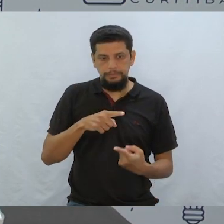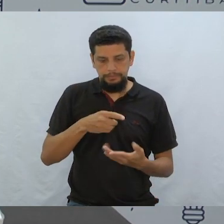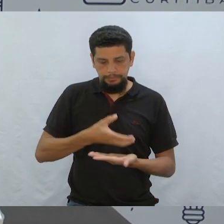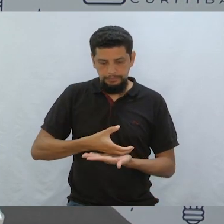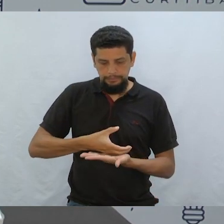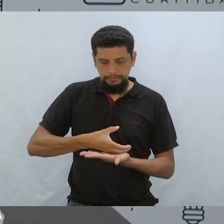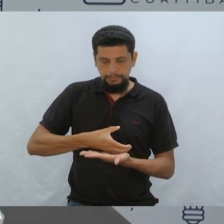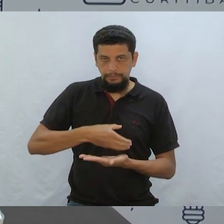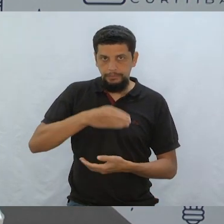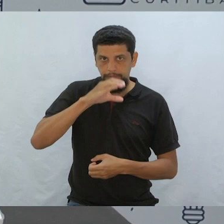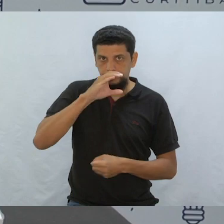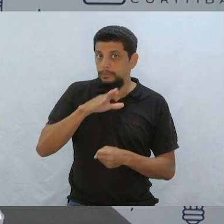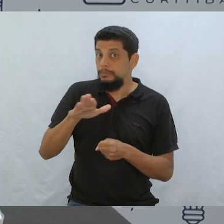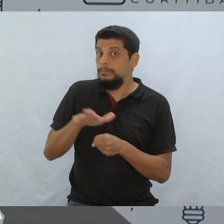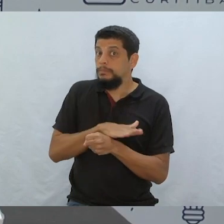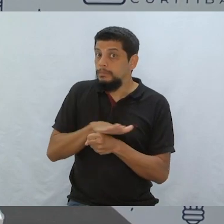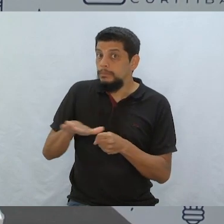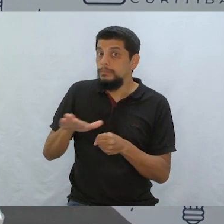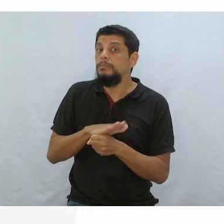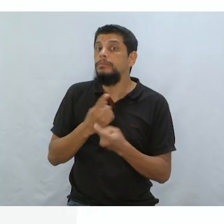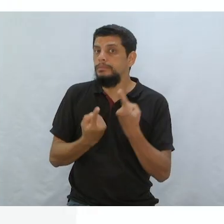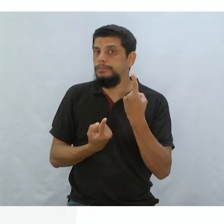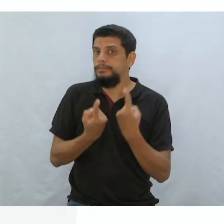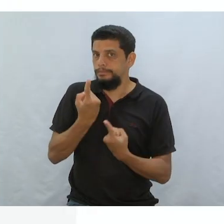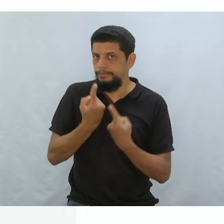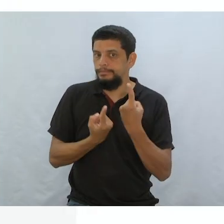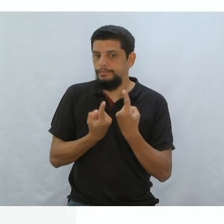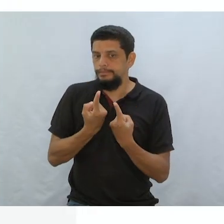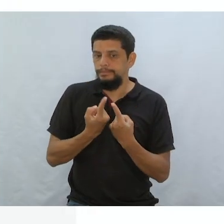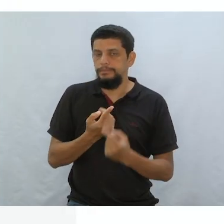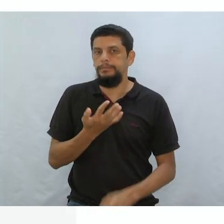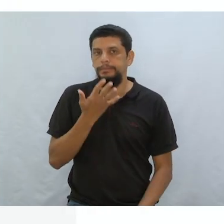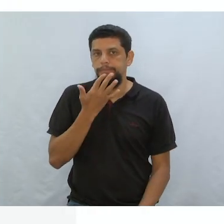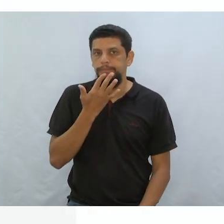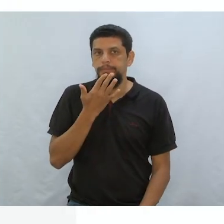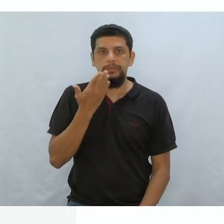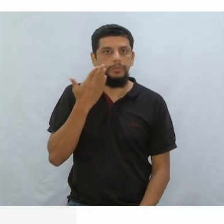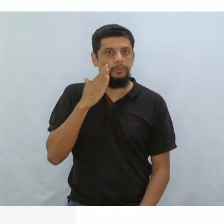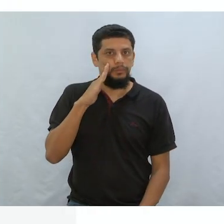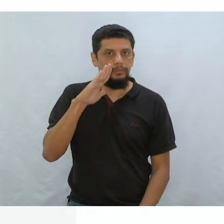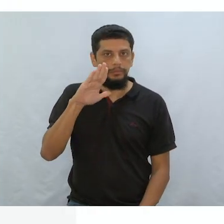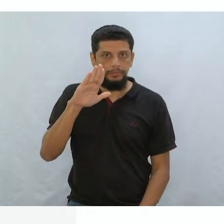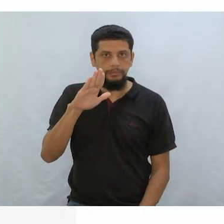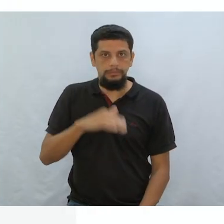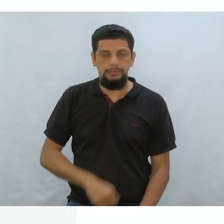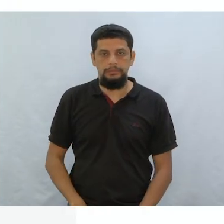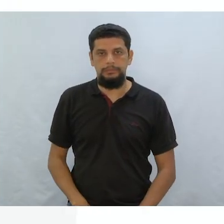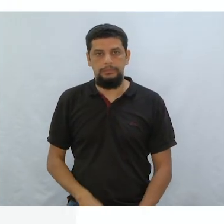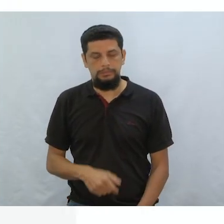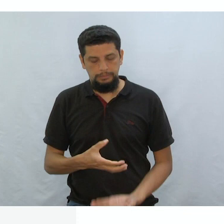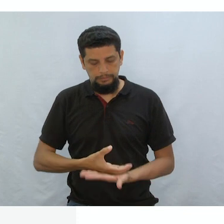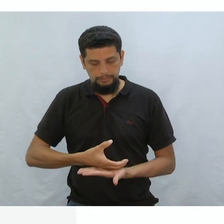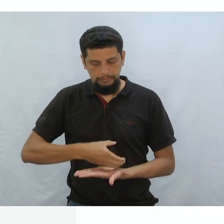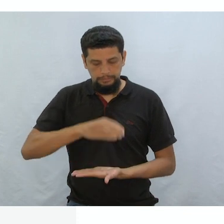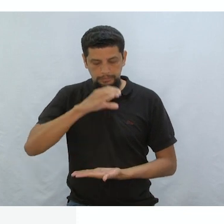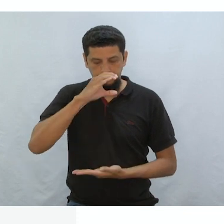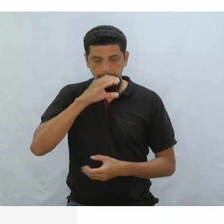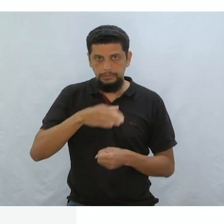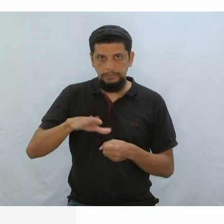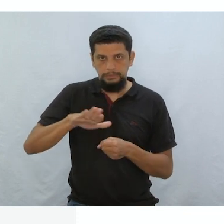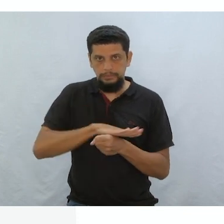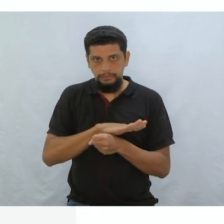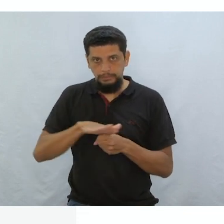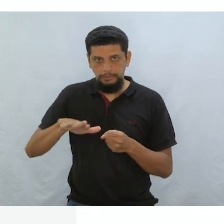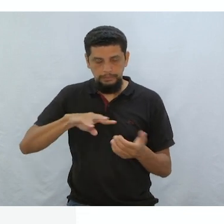outros 2 recipientes está cheio? É o que está em azul, né?